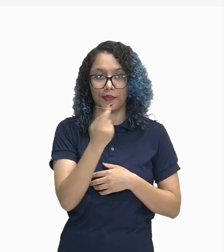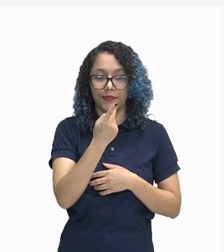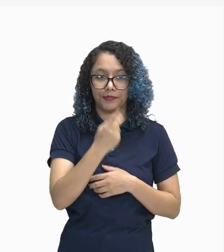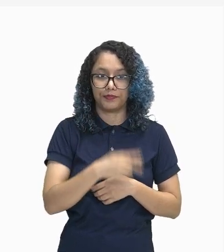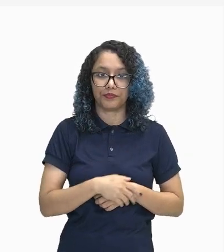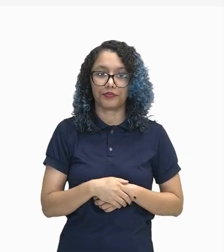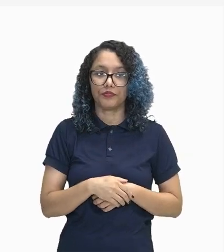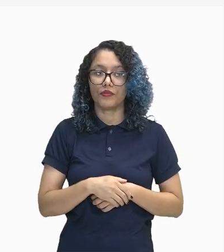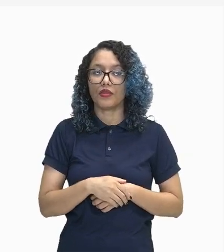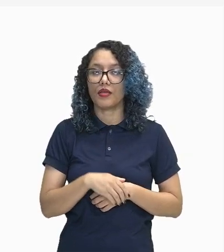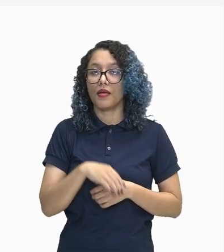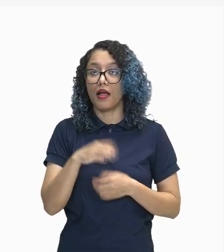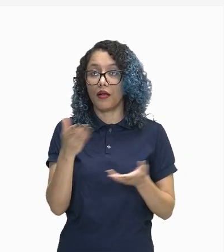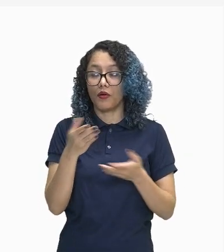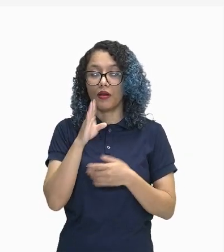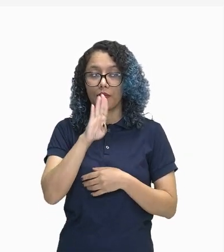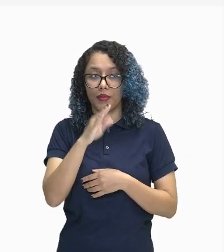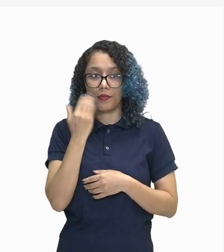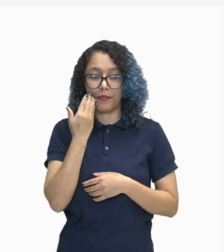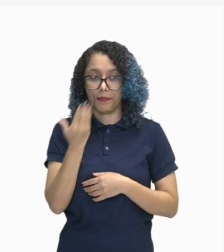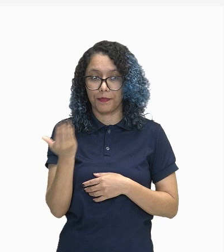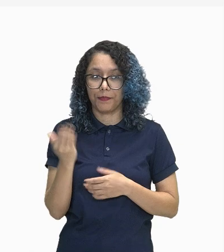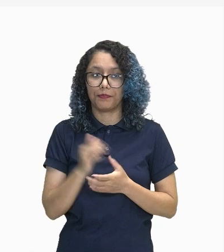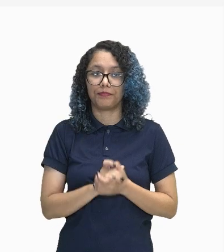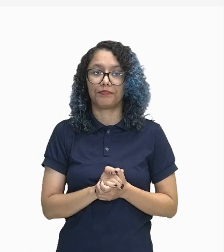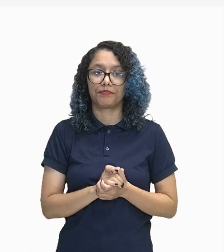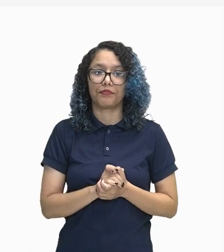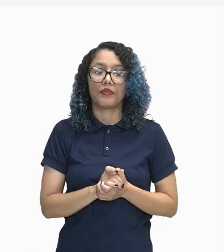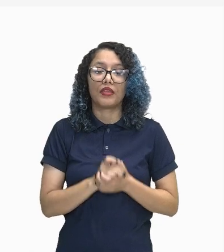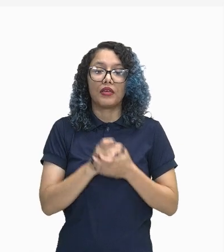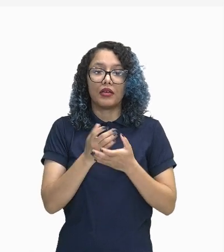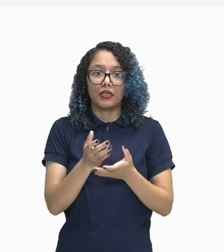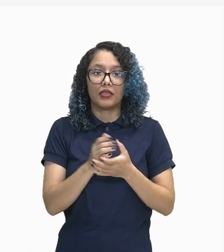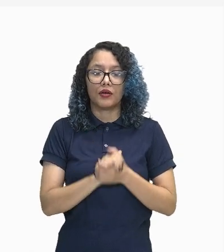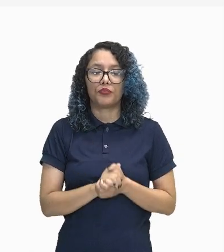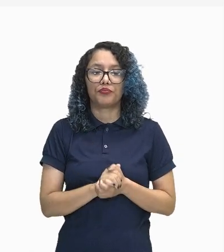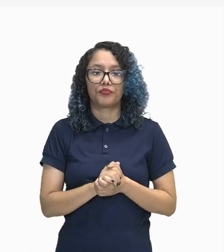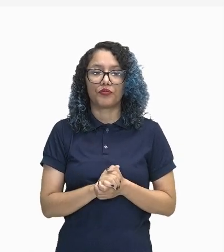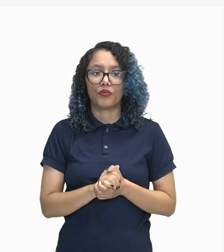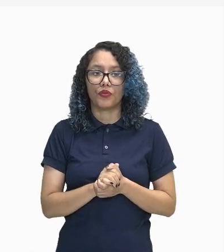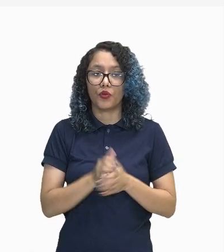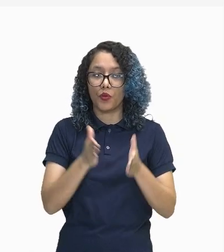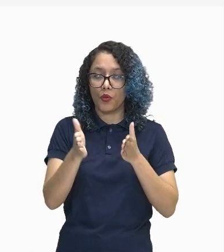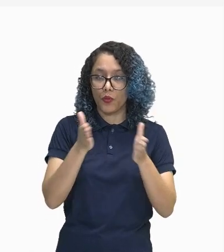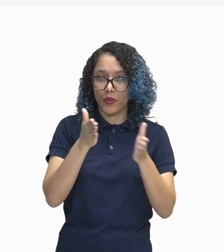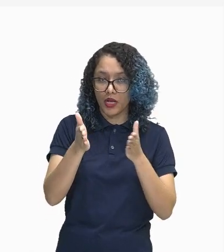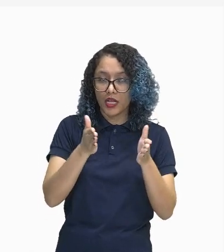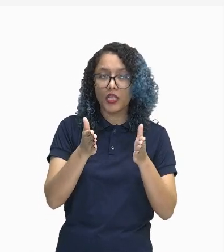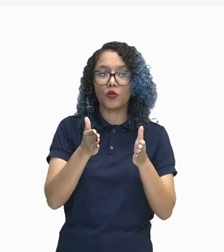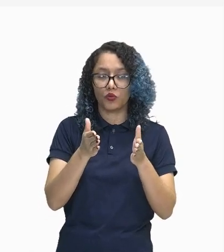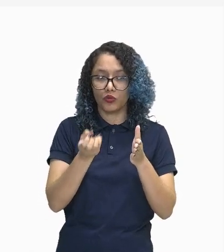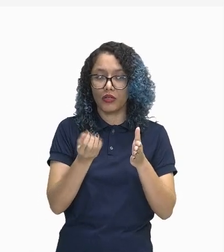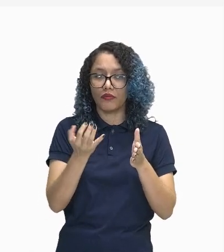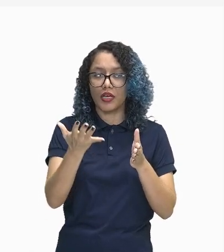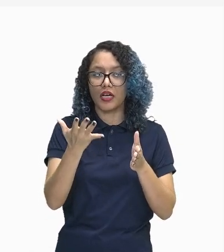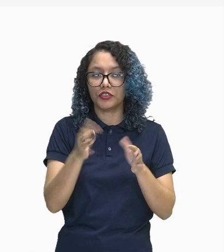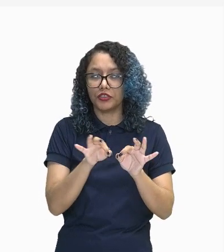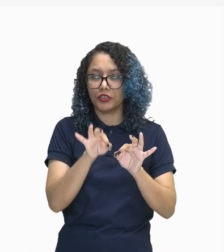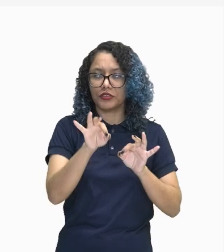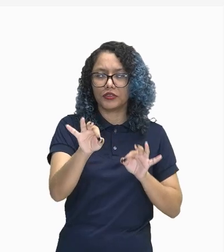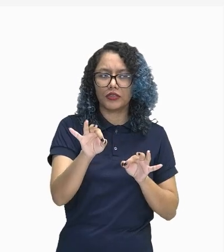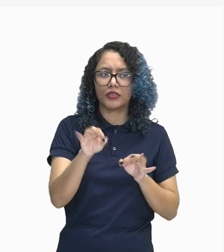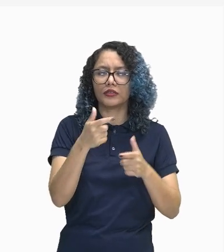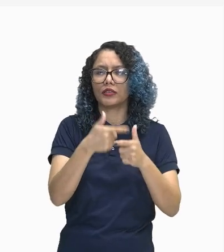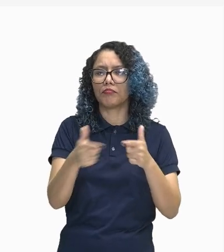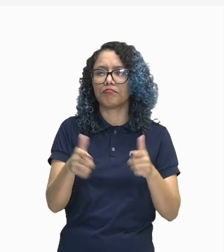B. Olha a letra B. Qual é a razão entre o tempo gasto na viagem e a distância percorrida? Olha só, agora ele